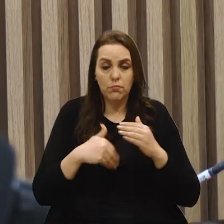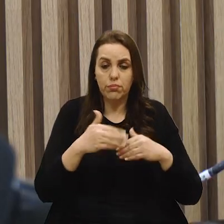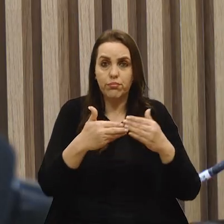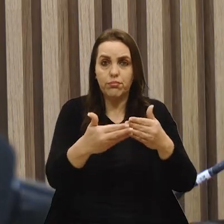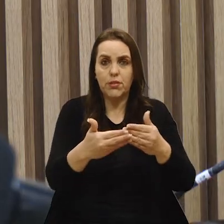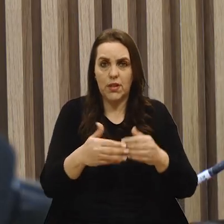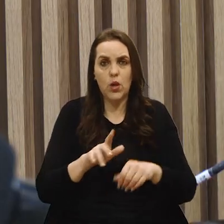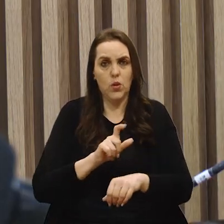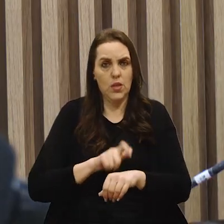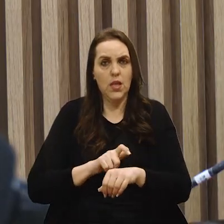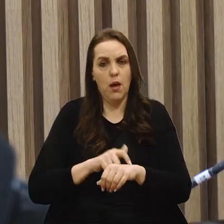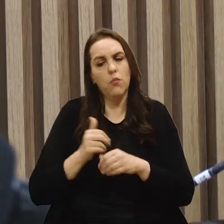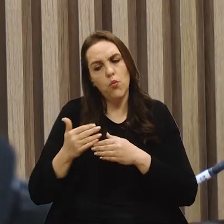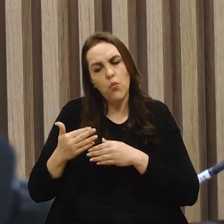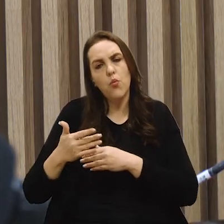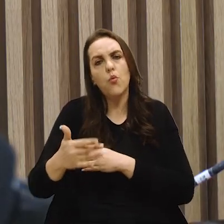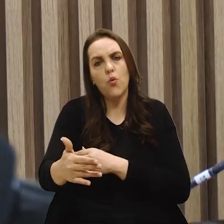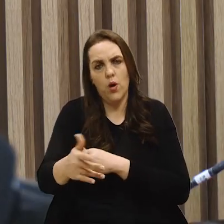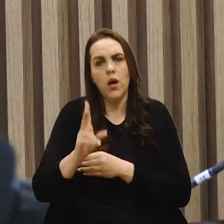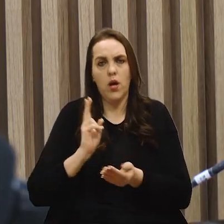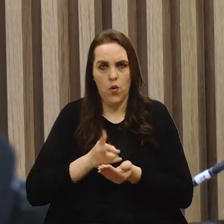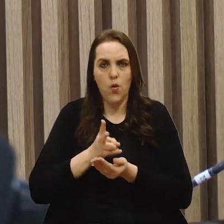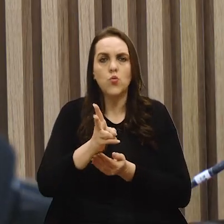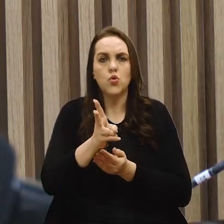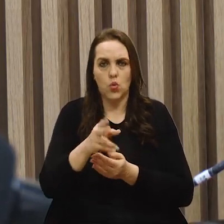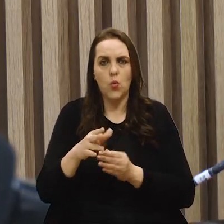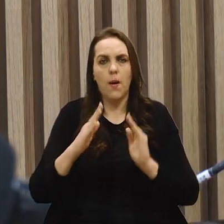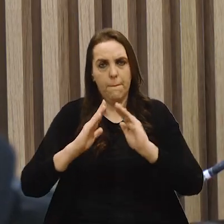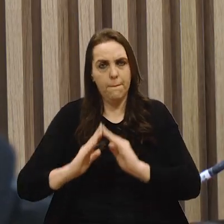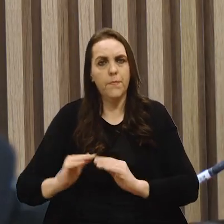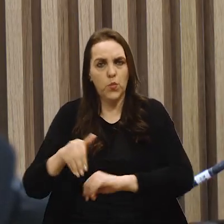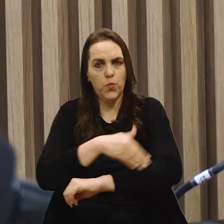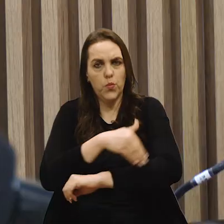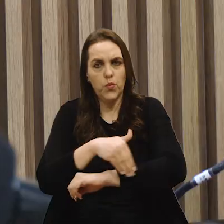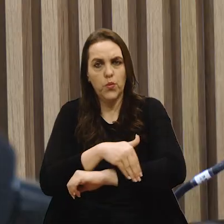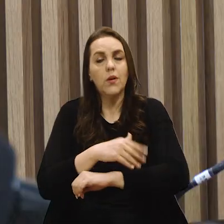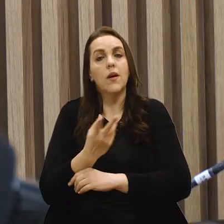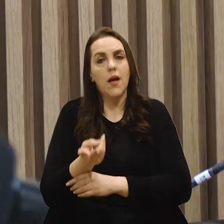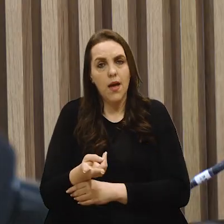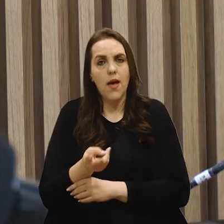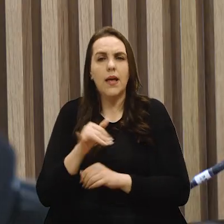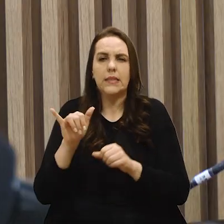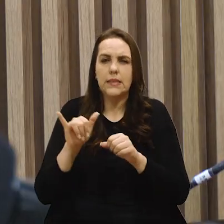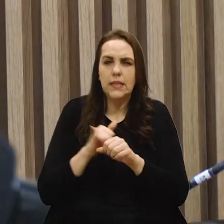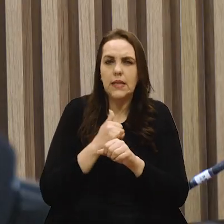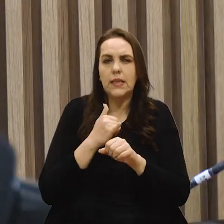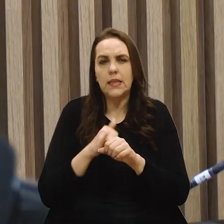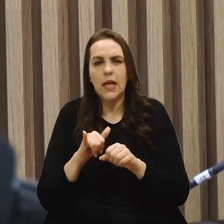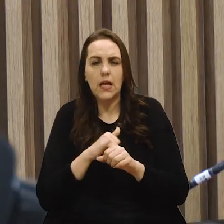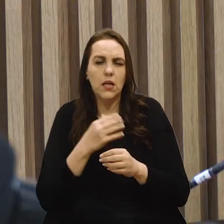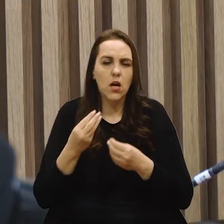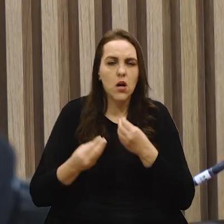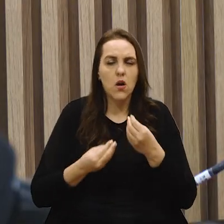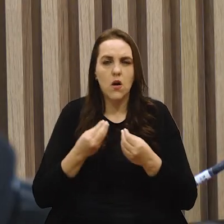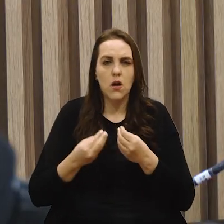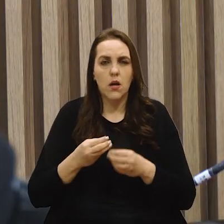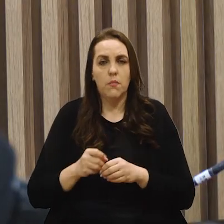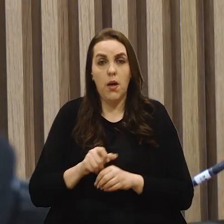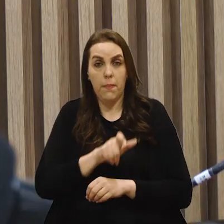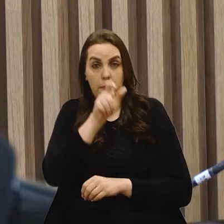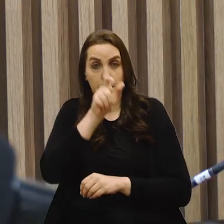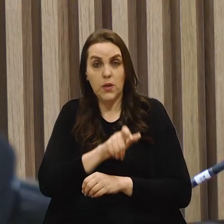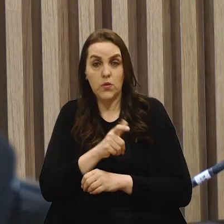ao longo prazo de permanência nas ruas. E isso vai causando estratégias para que